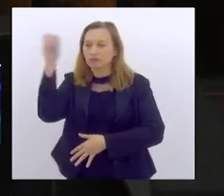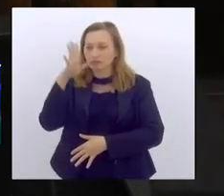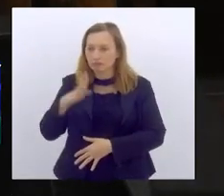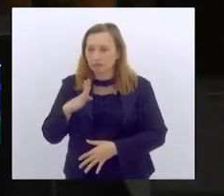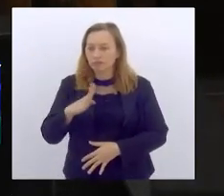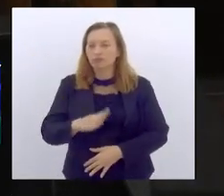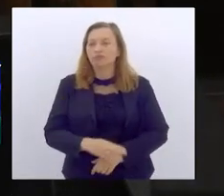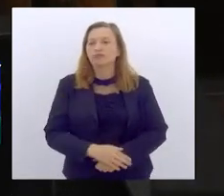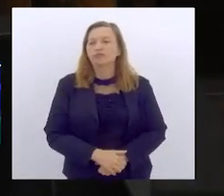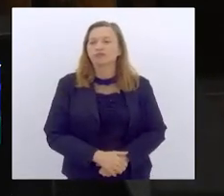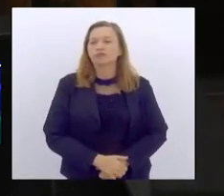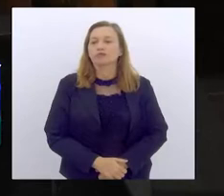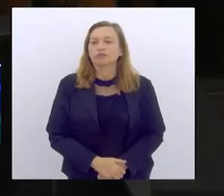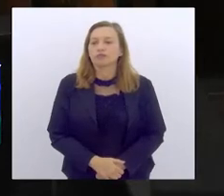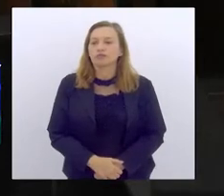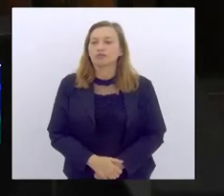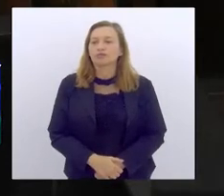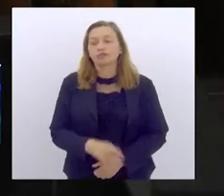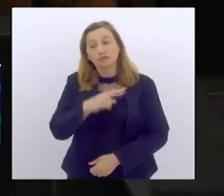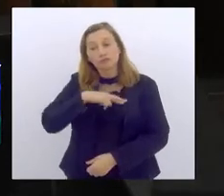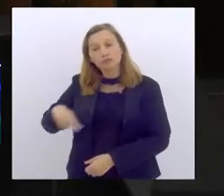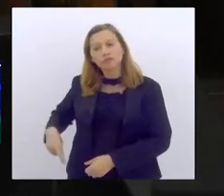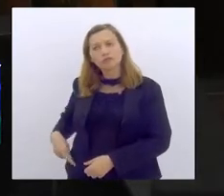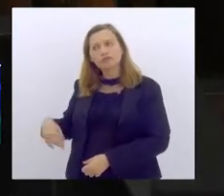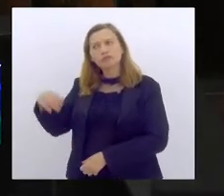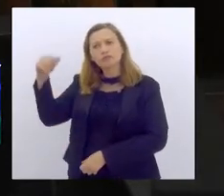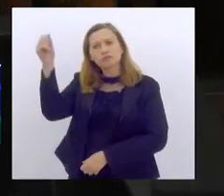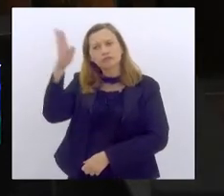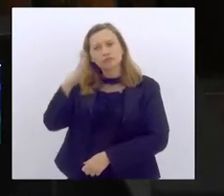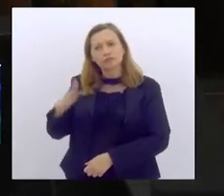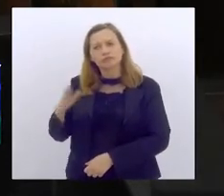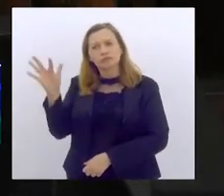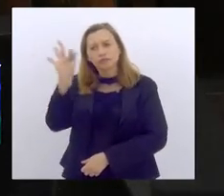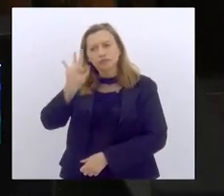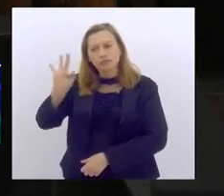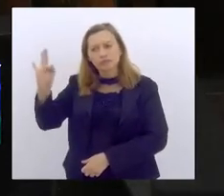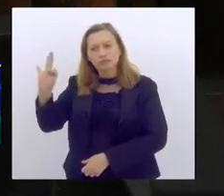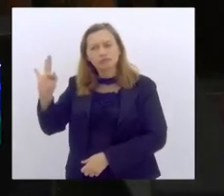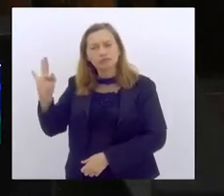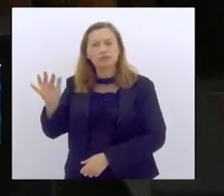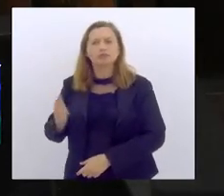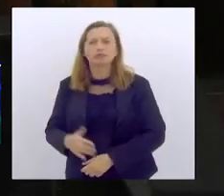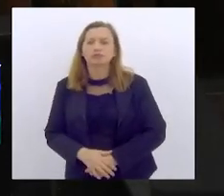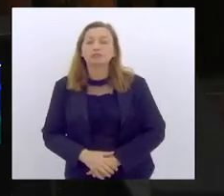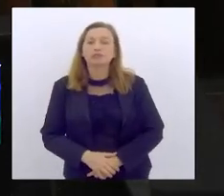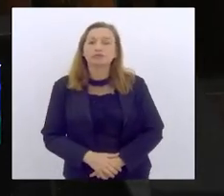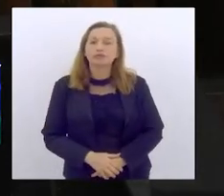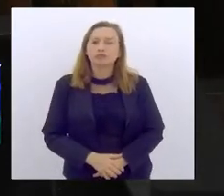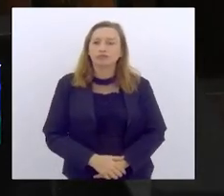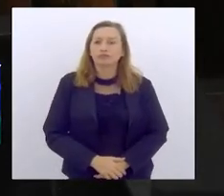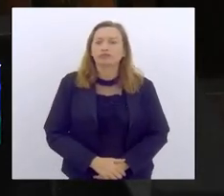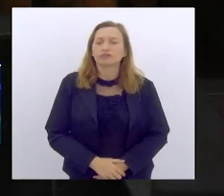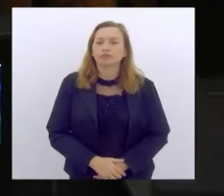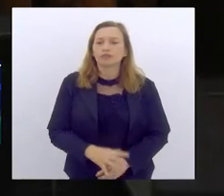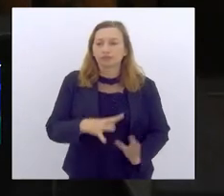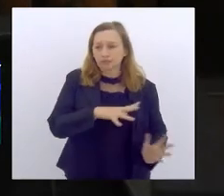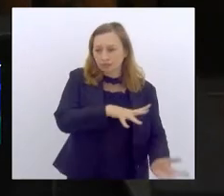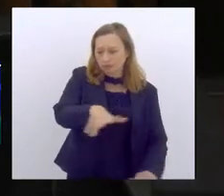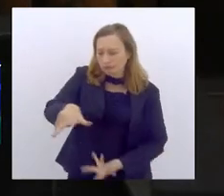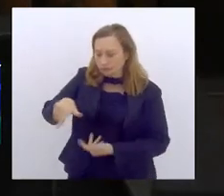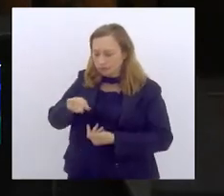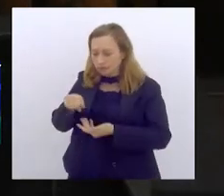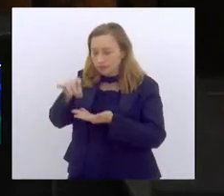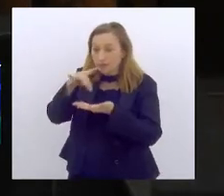Brasil a República Federativa do Brasil que no mundo